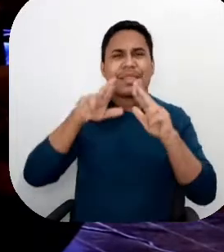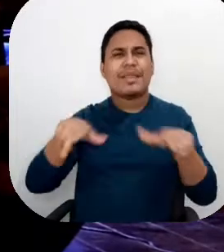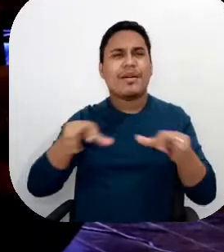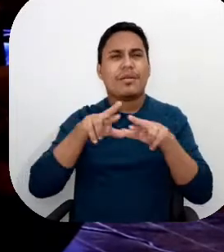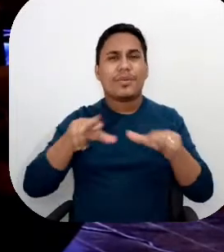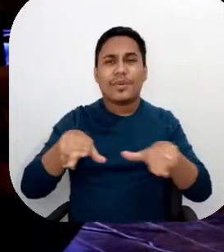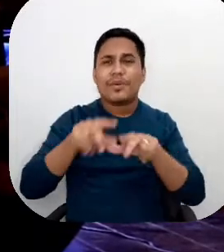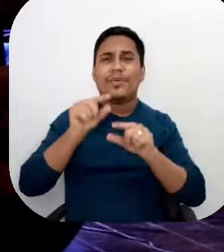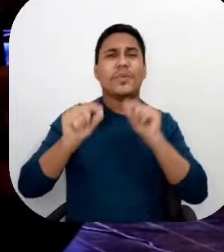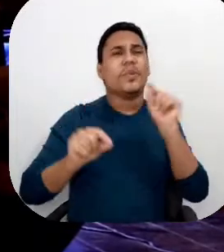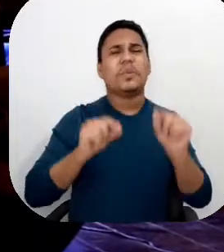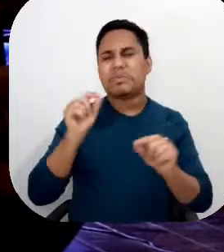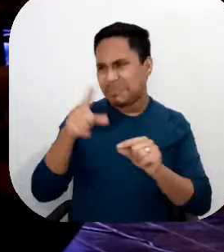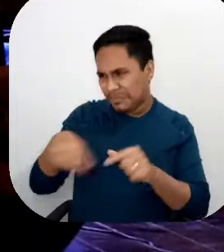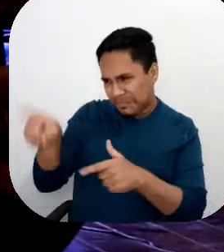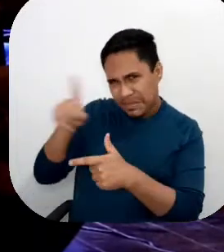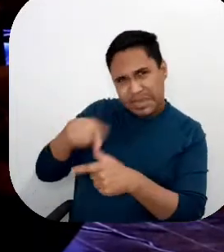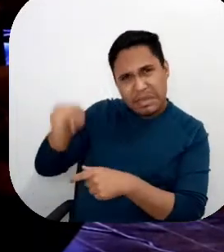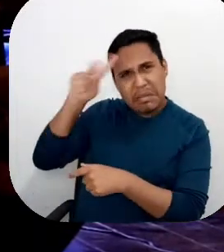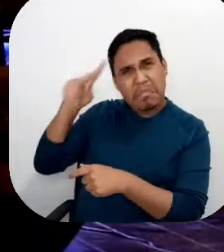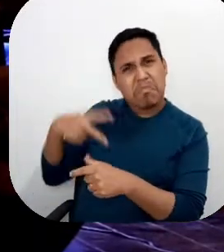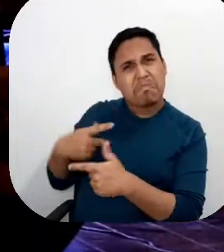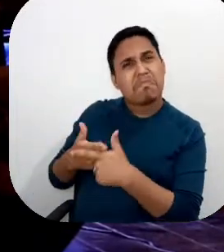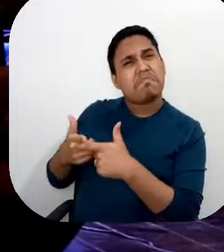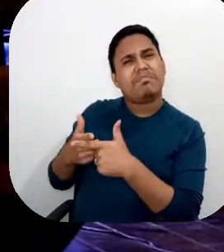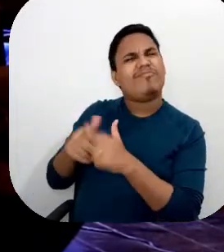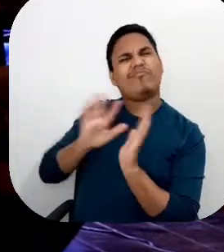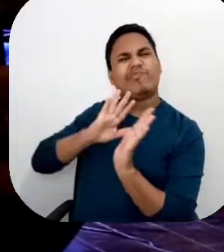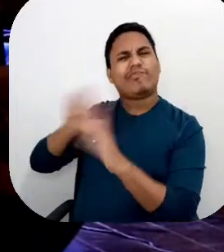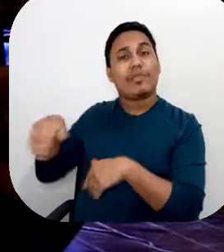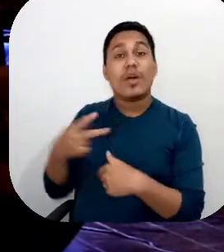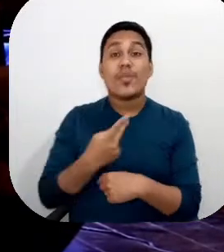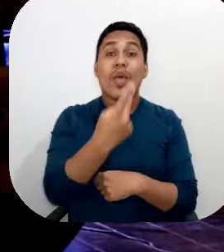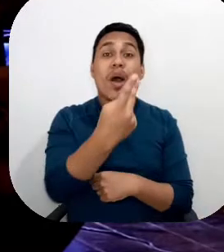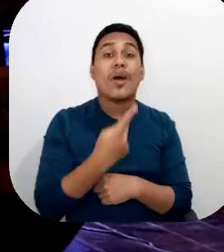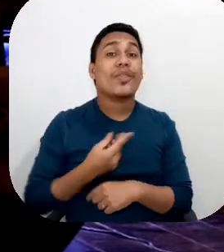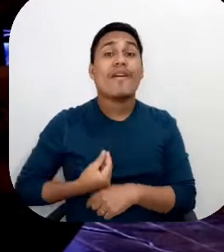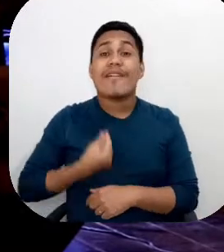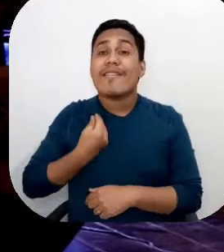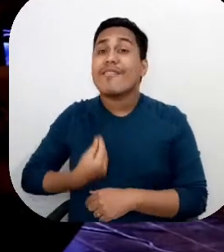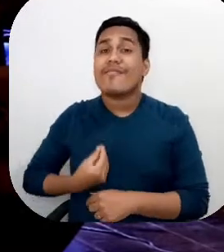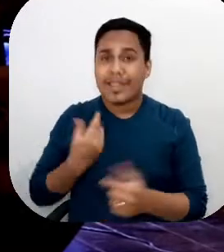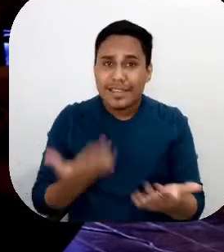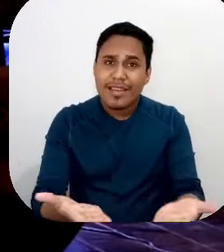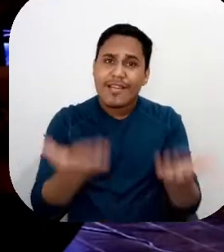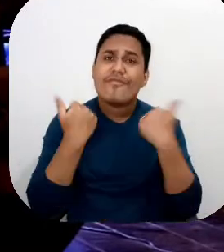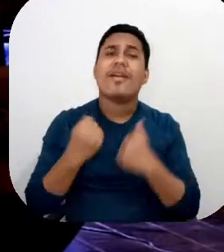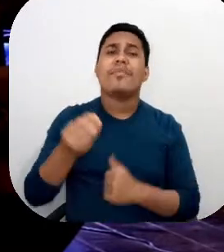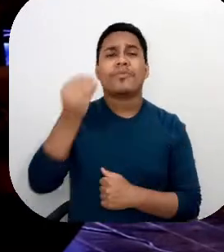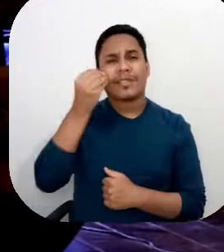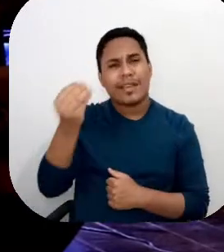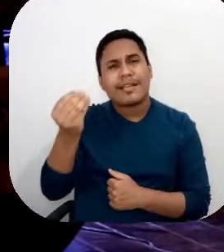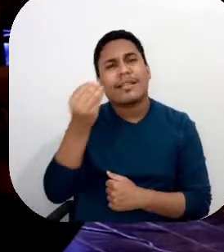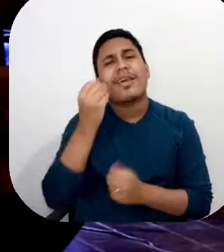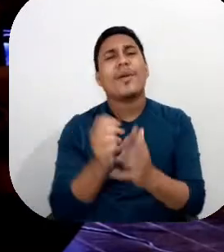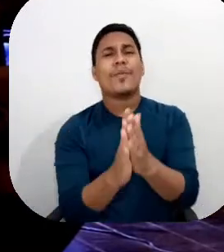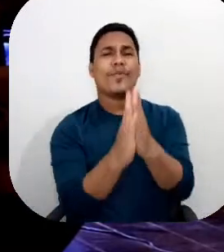não é da conta de ninguém, vale a pena